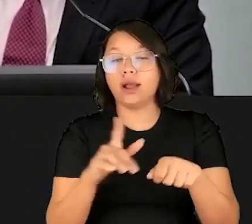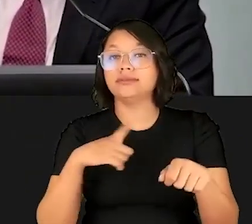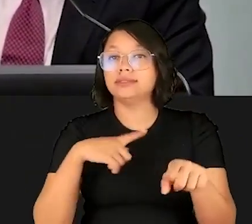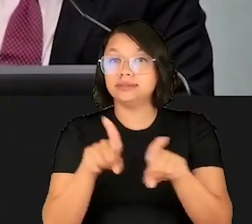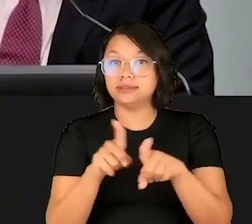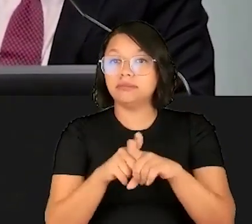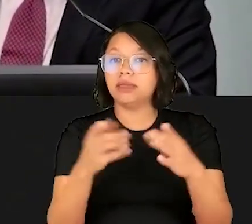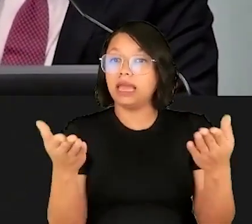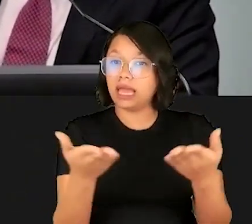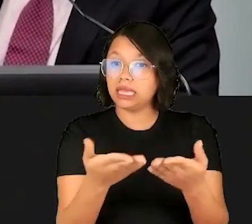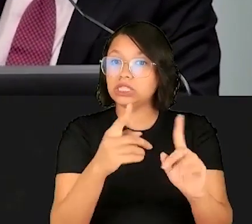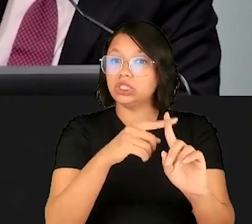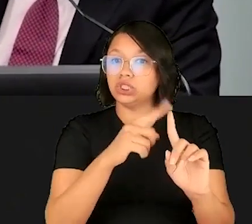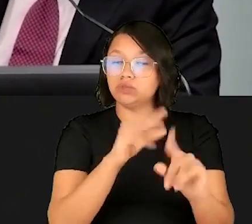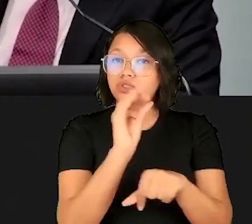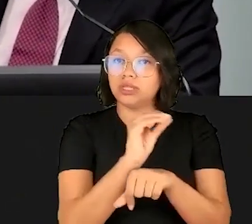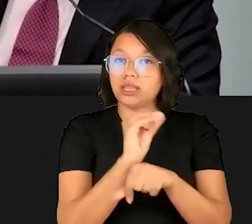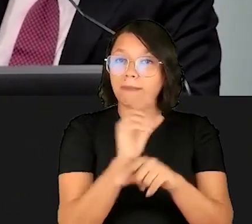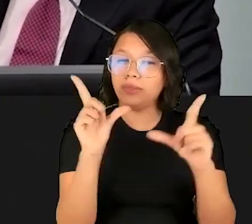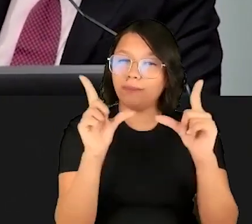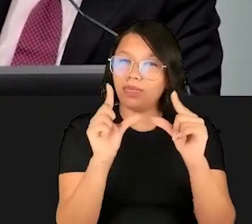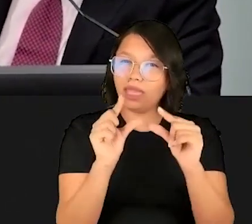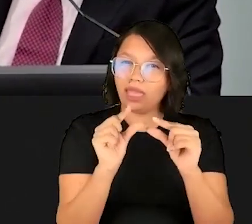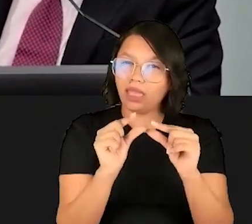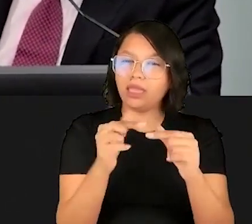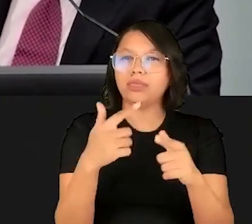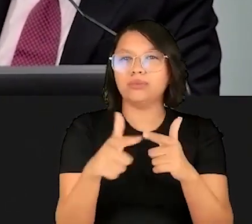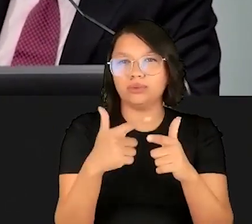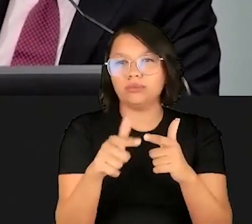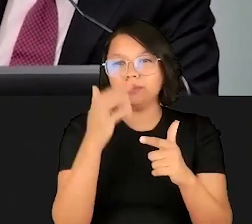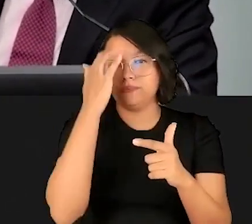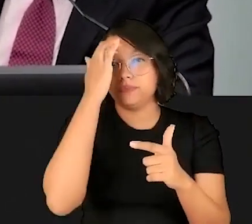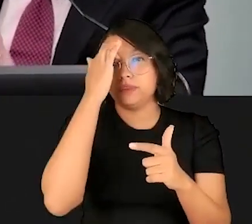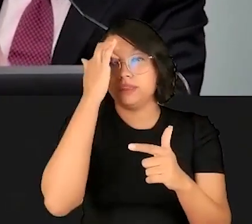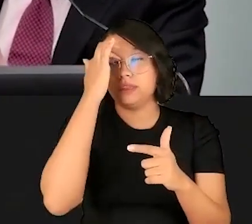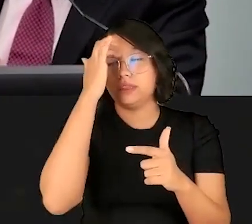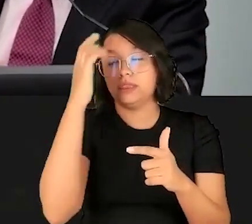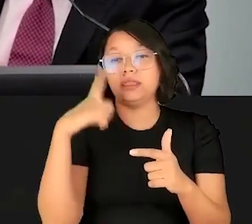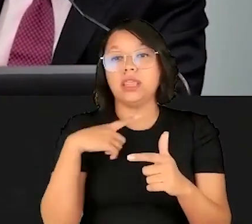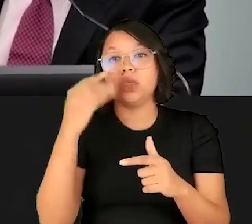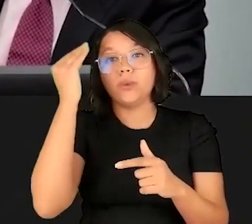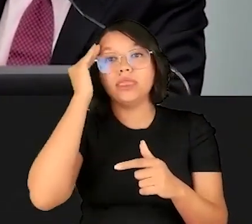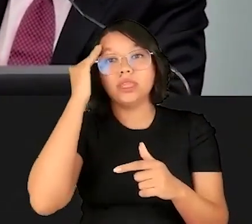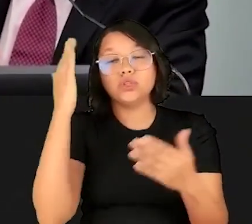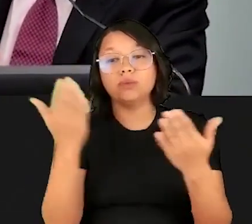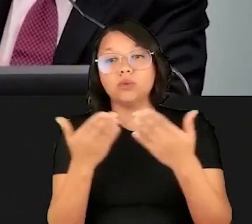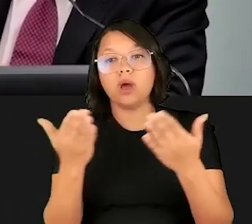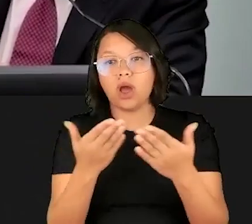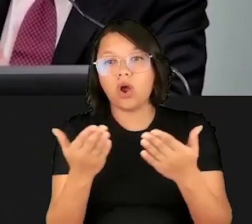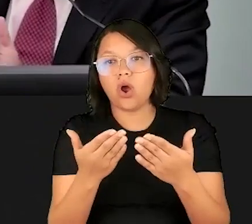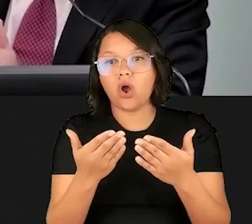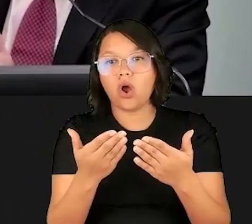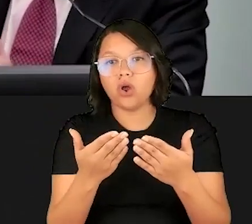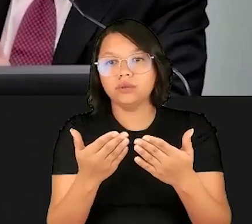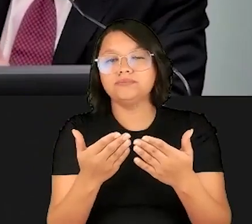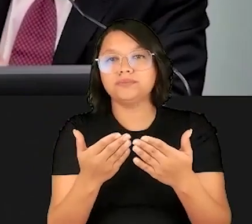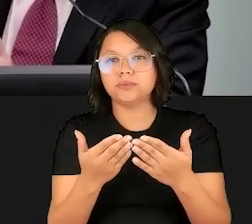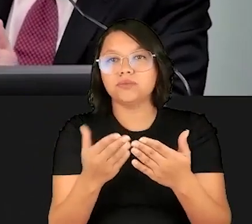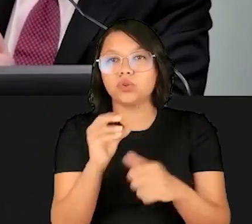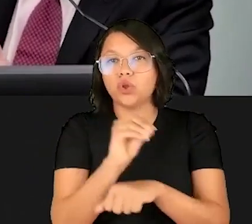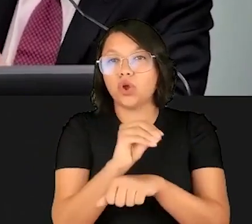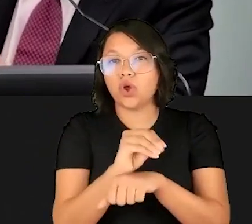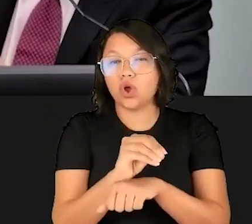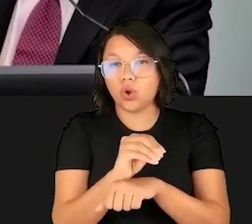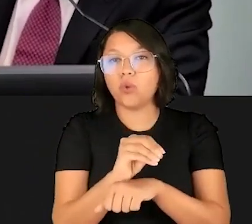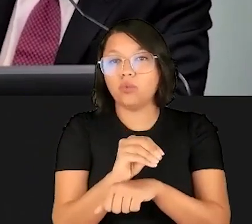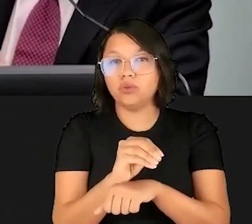sendo menos agressiva. Existe um conceito agora, por exemplo, de radiocirurgia. Não é uma cirurgia de verdade, mas é uma radioterapia ultra